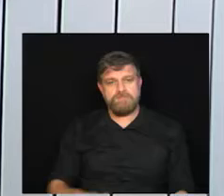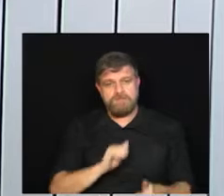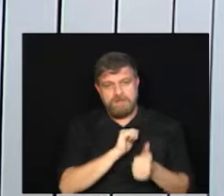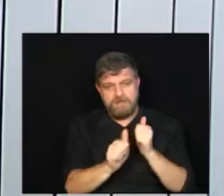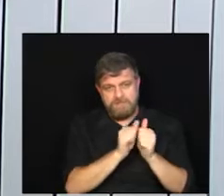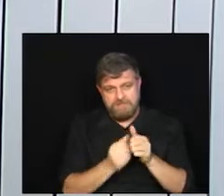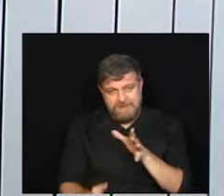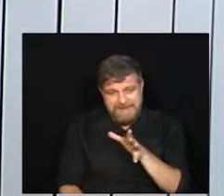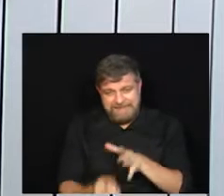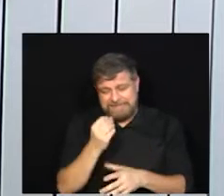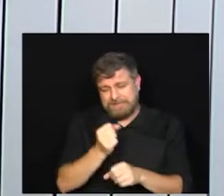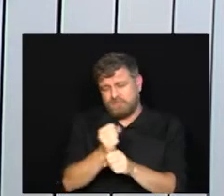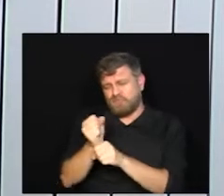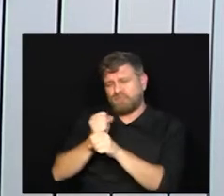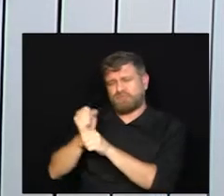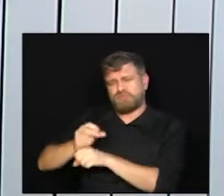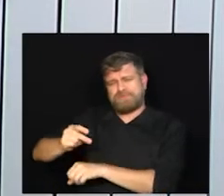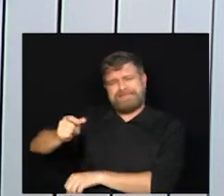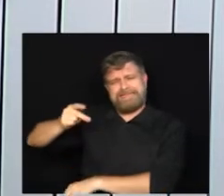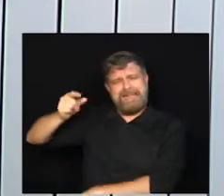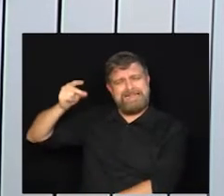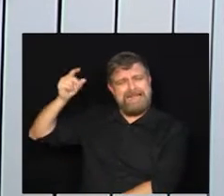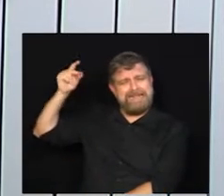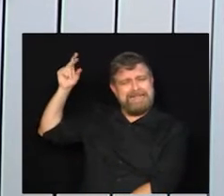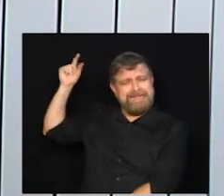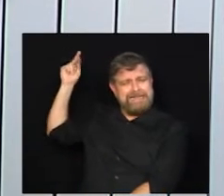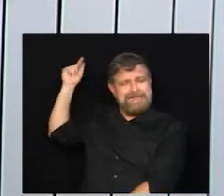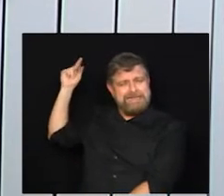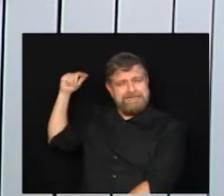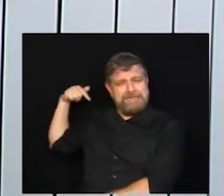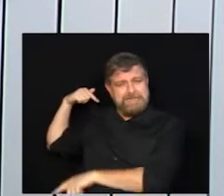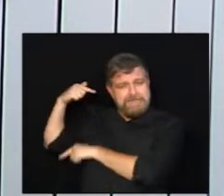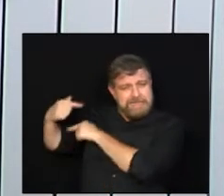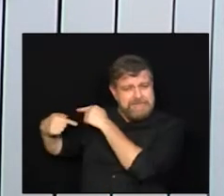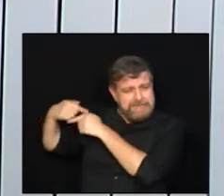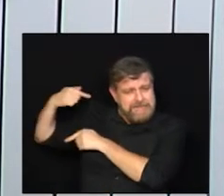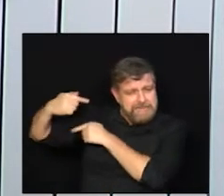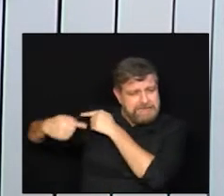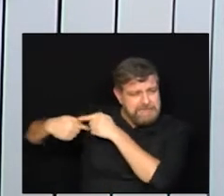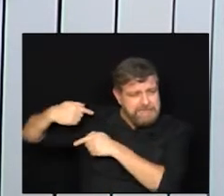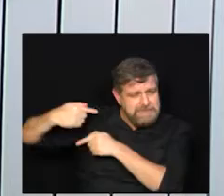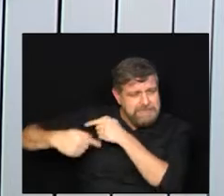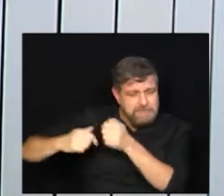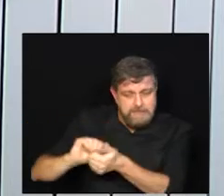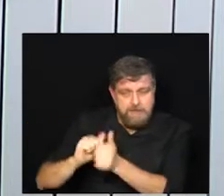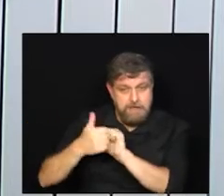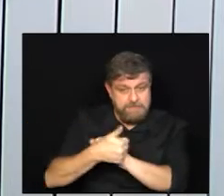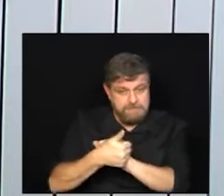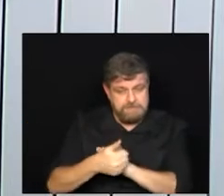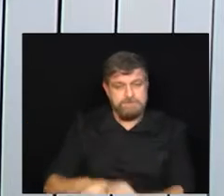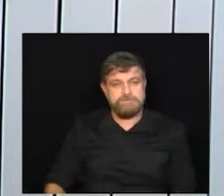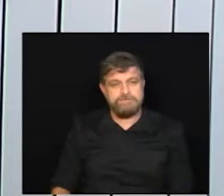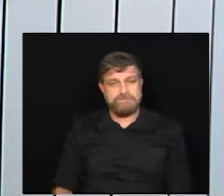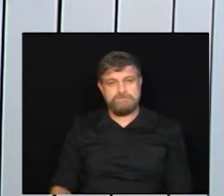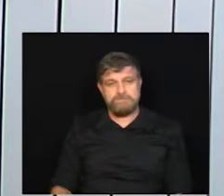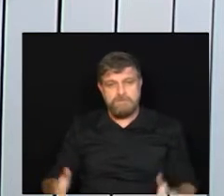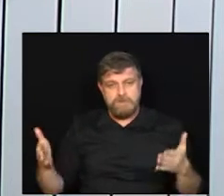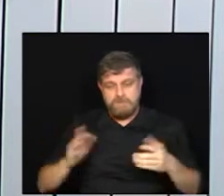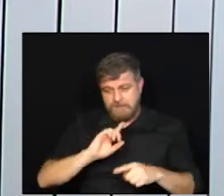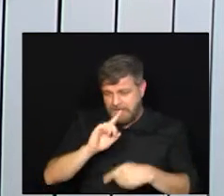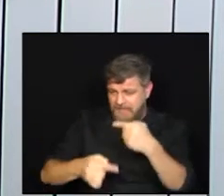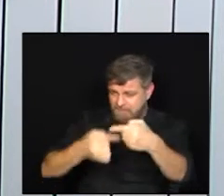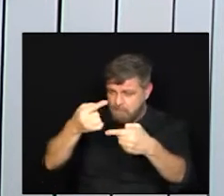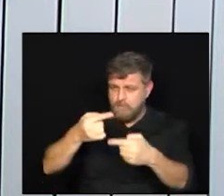criado, né, há milhares de anos e foi passando por adaptações. recentemente, ele evoluiu